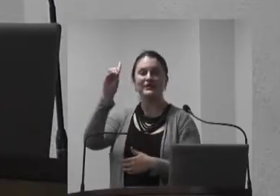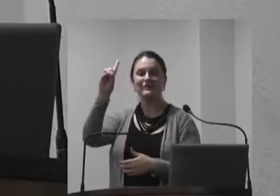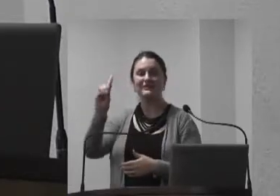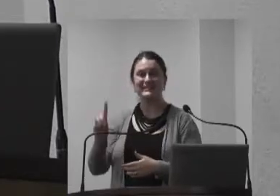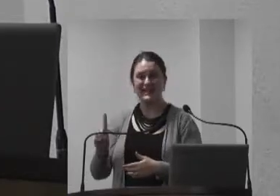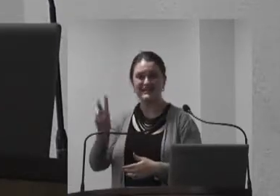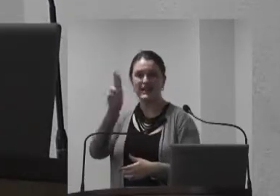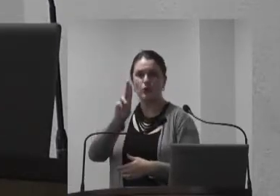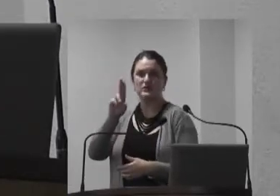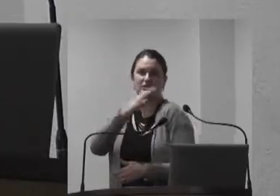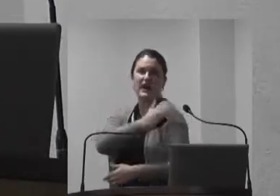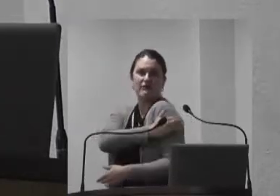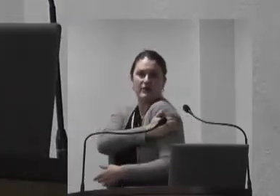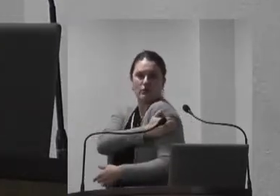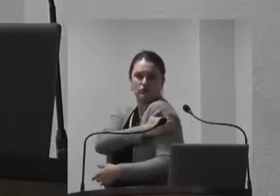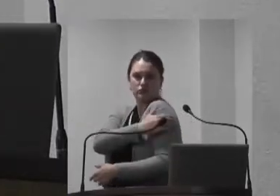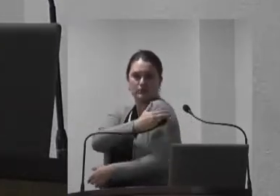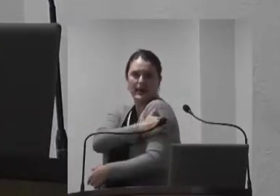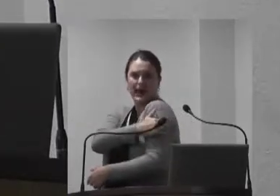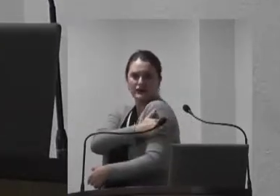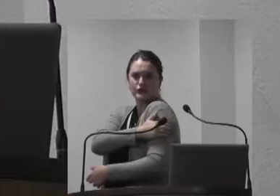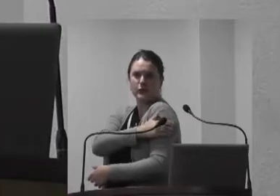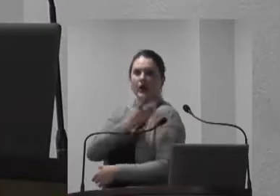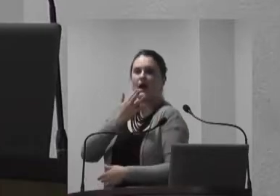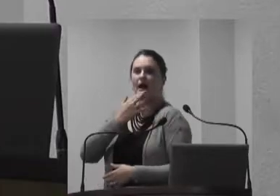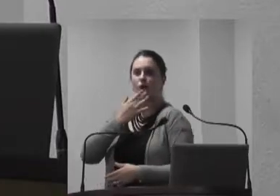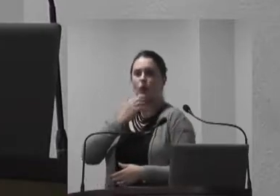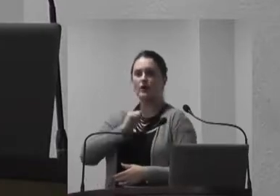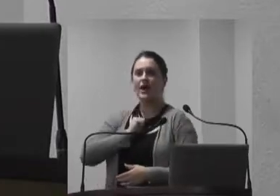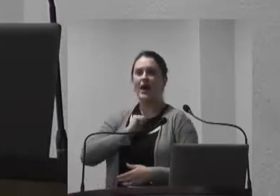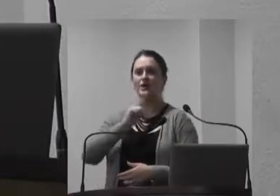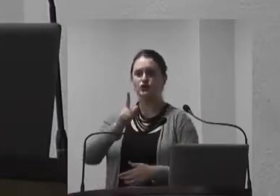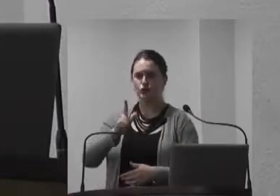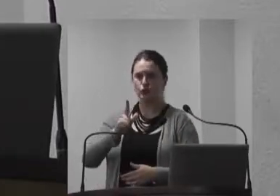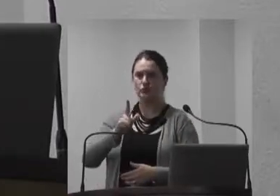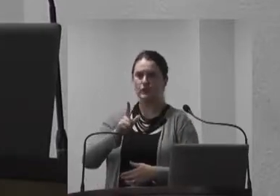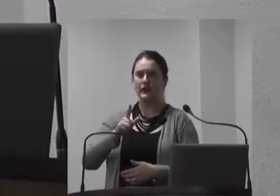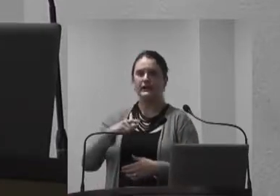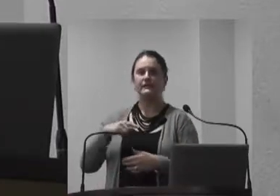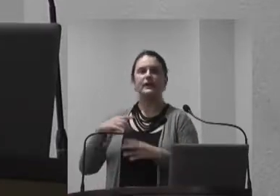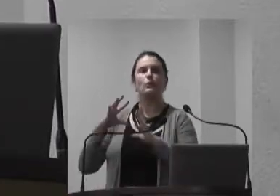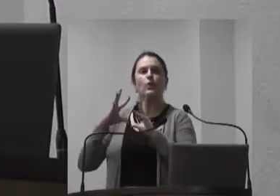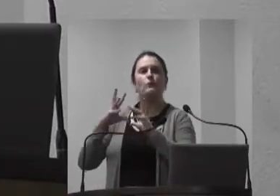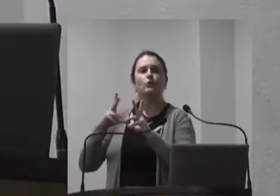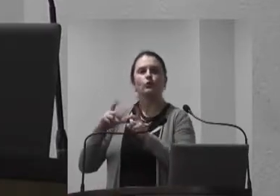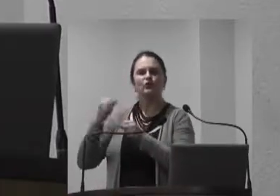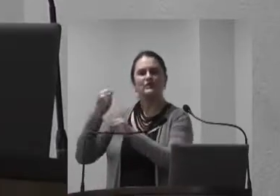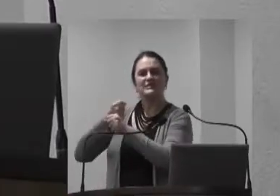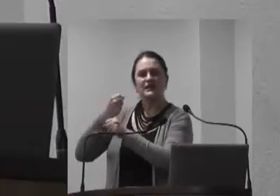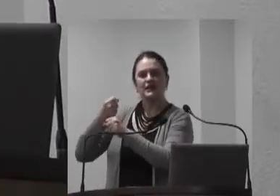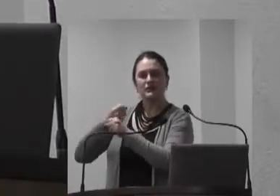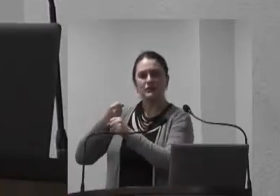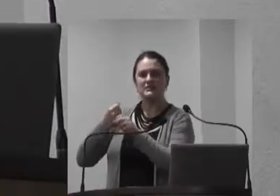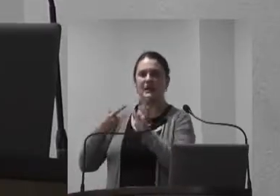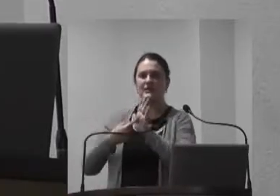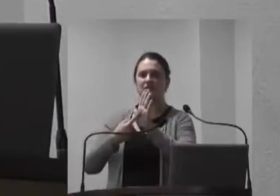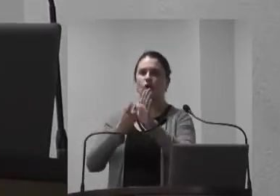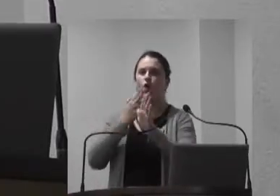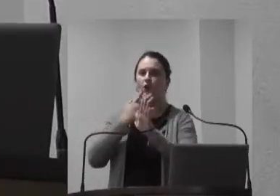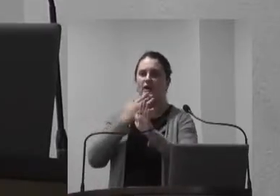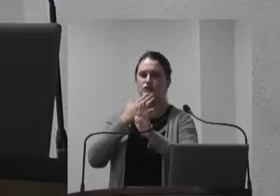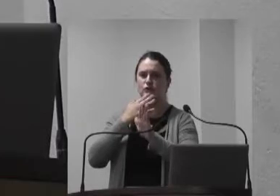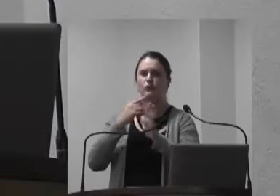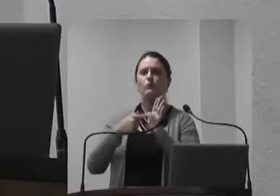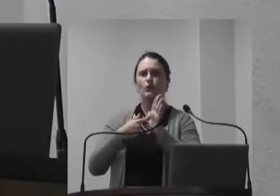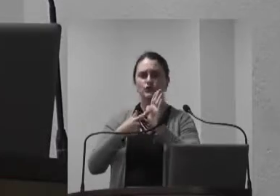pessoas com deficiência usavam no braço a cor azul. Então, por muitos anos,